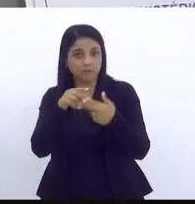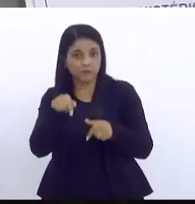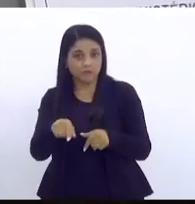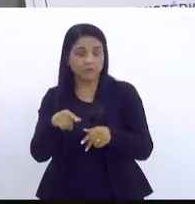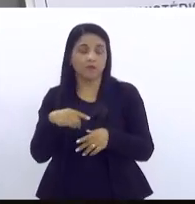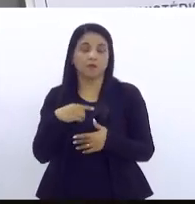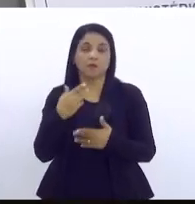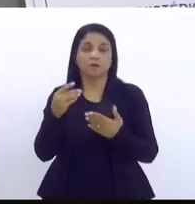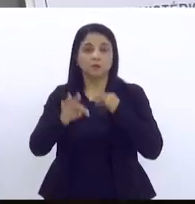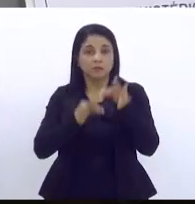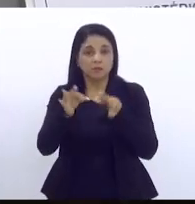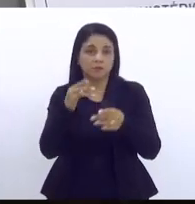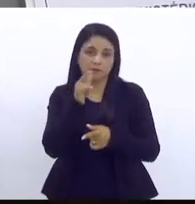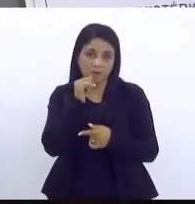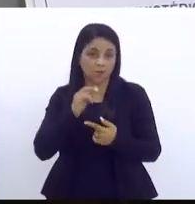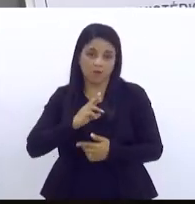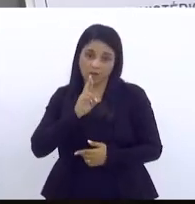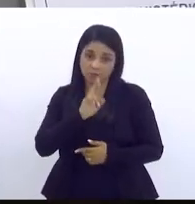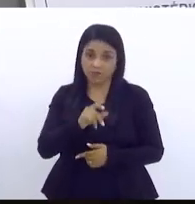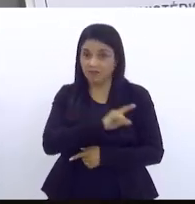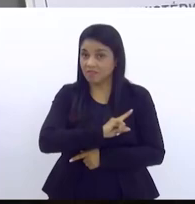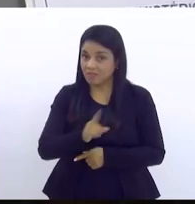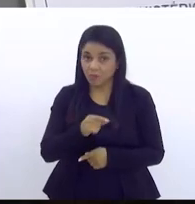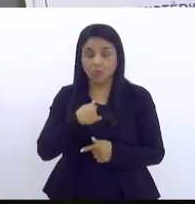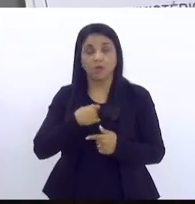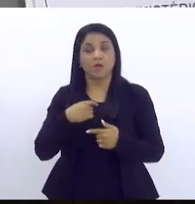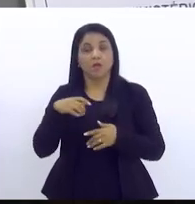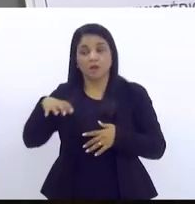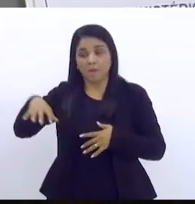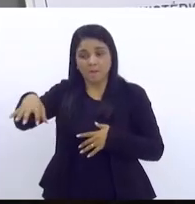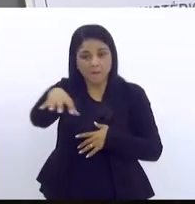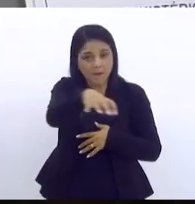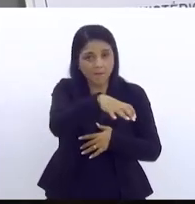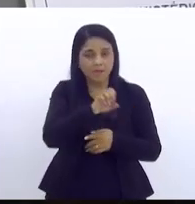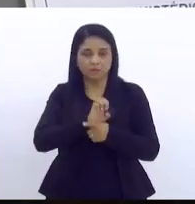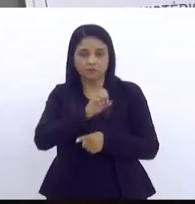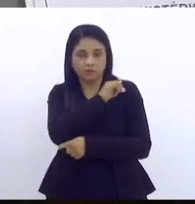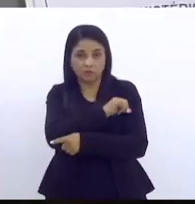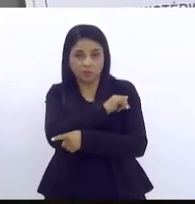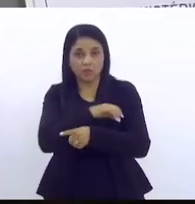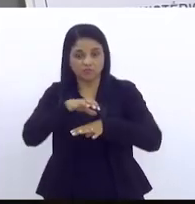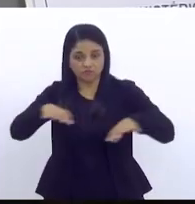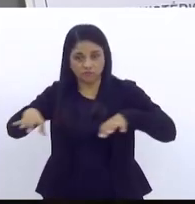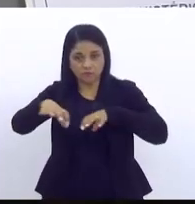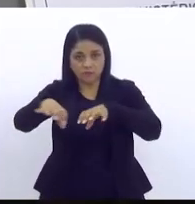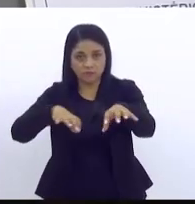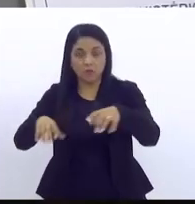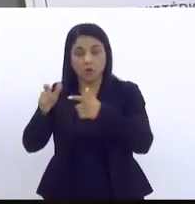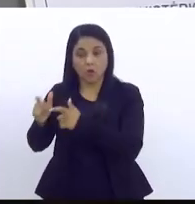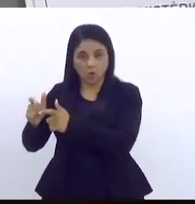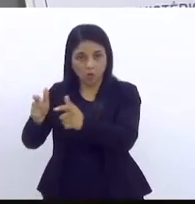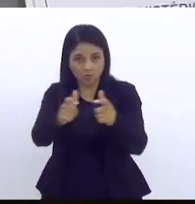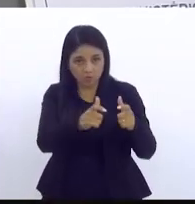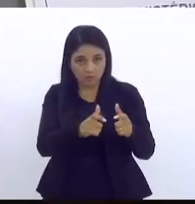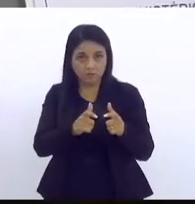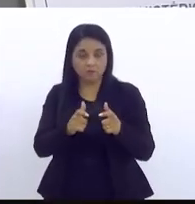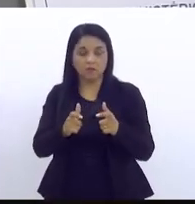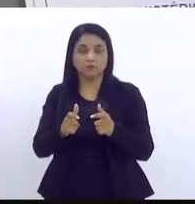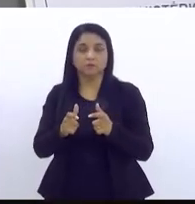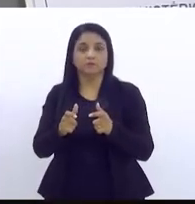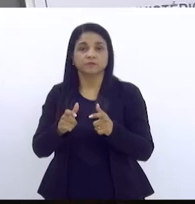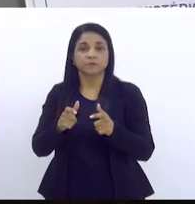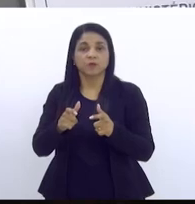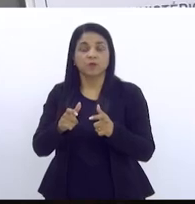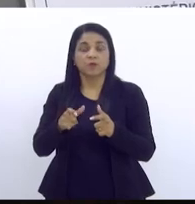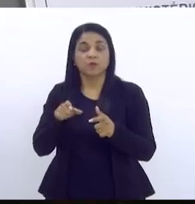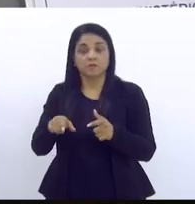a resposta é não as promotorias são espalhadas por todo o estado do Rio de Janeiro e tem essa divisão além da localidade de atribuição então uma parte